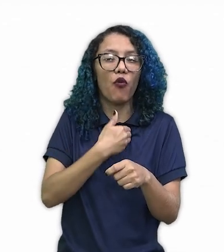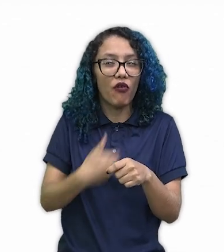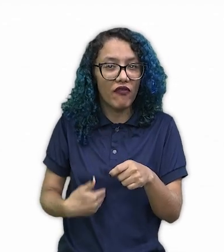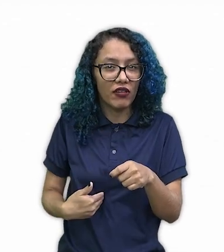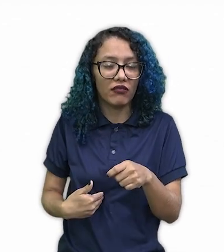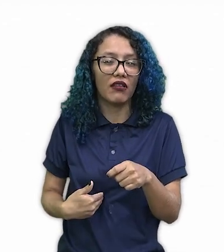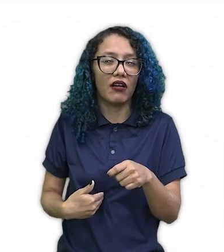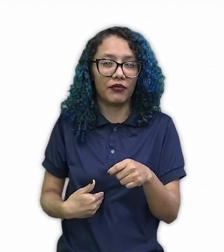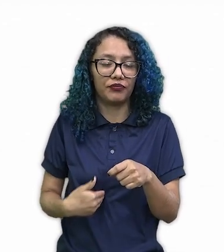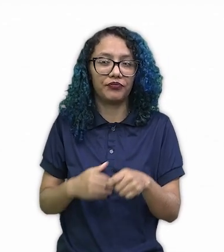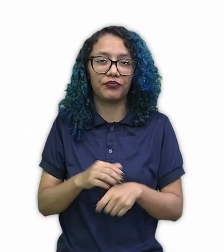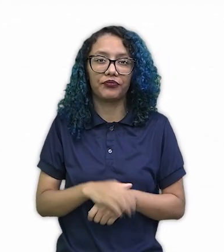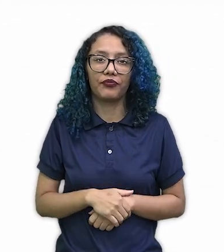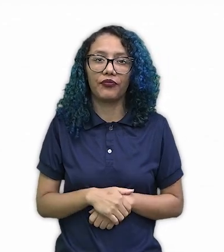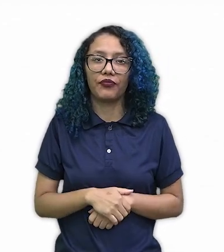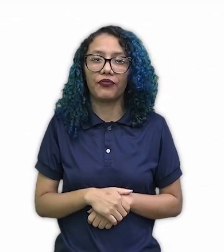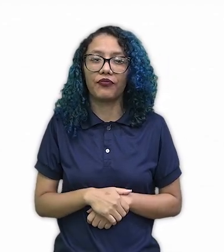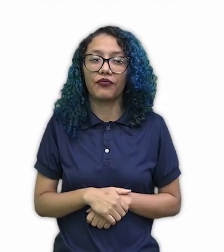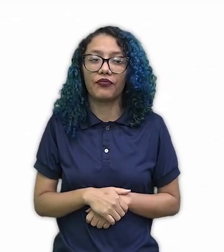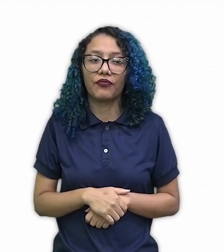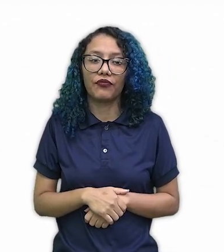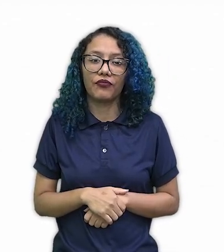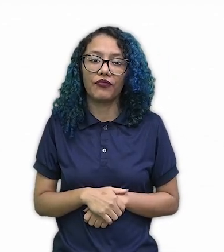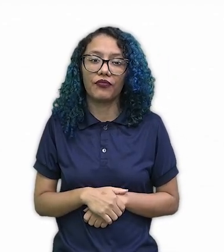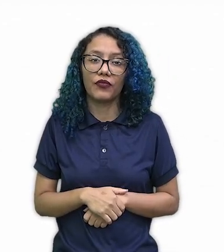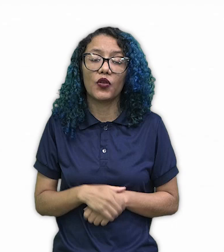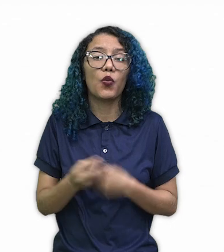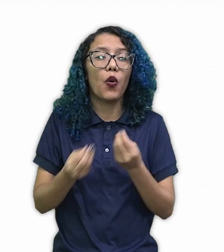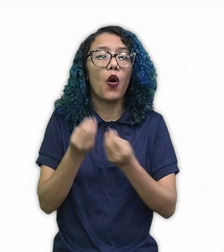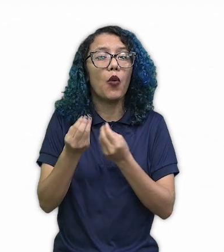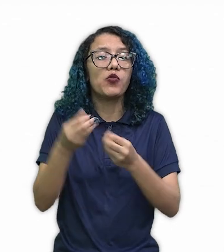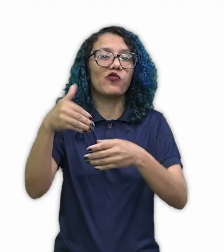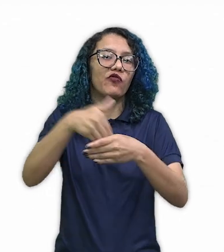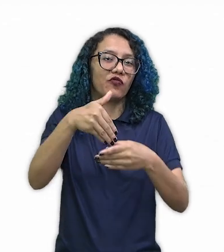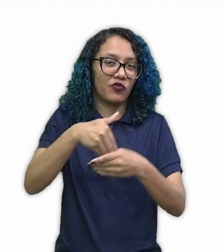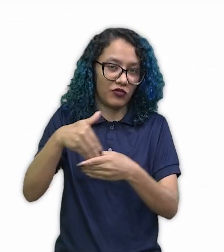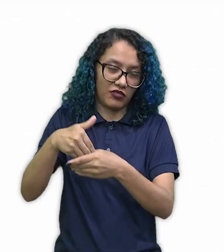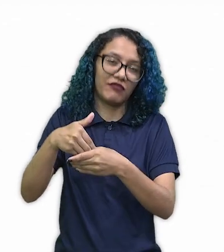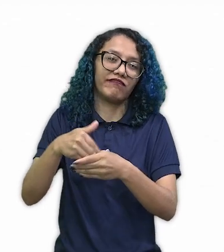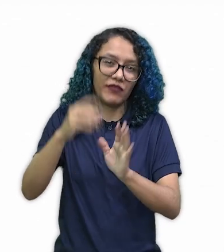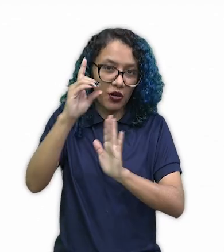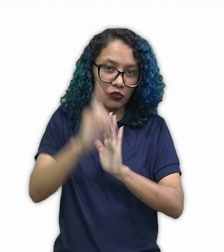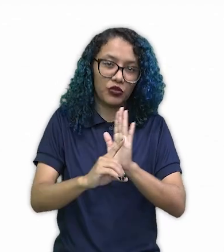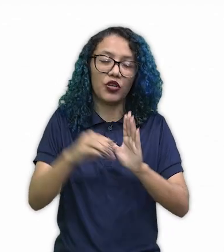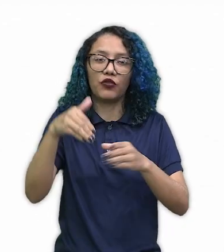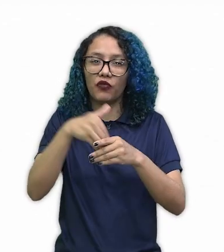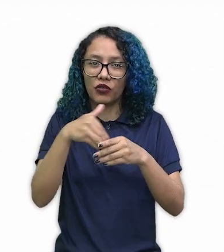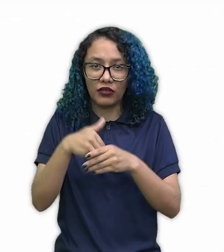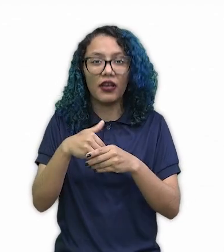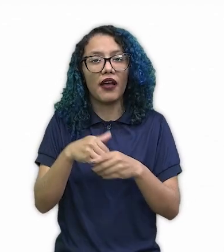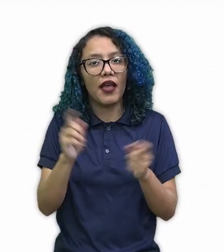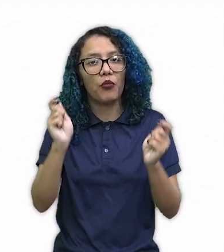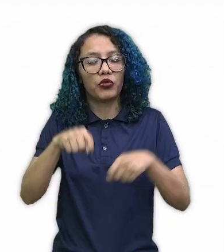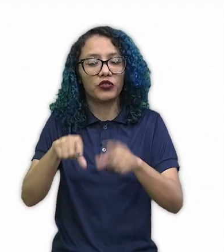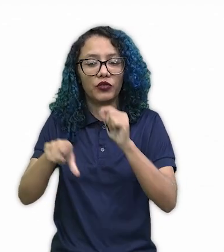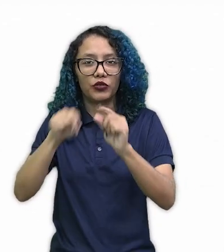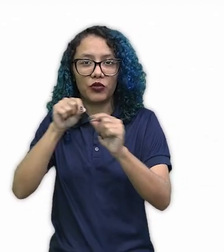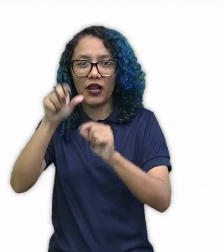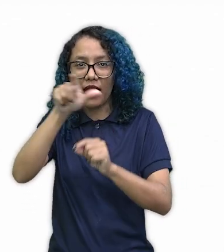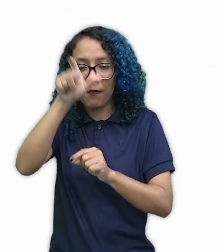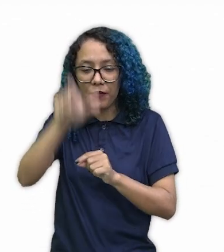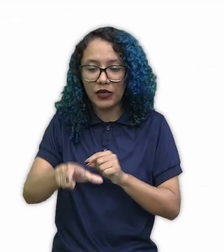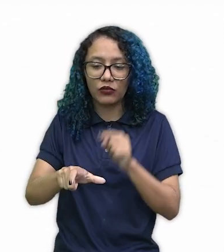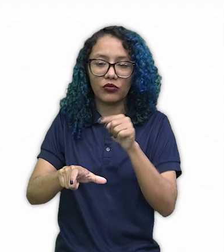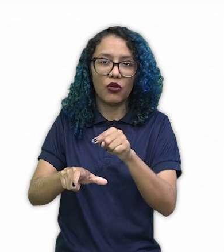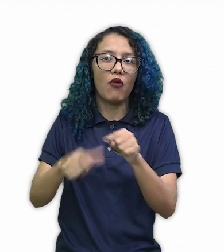democracia nós falamos que nós temos, que é o poder de votar. o direito de votar, de exercer